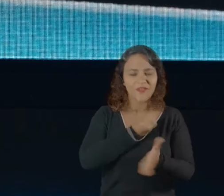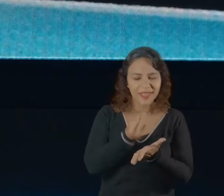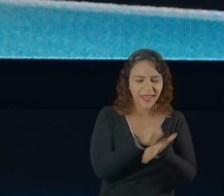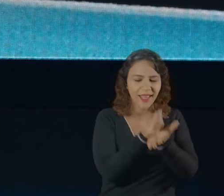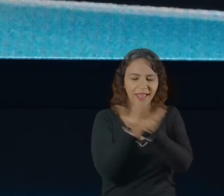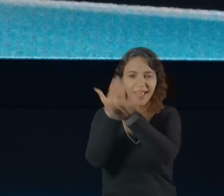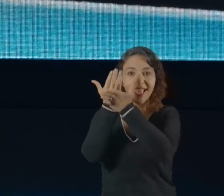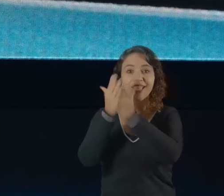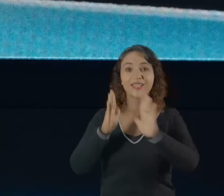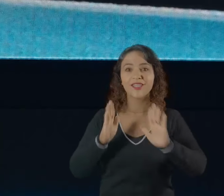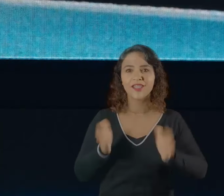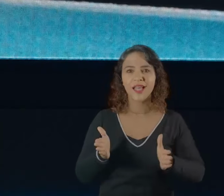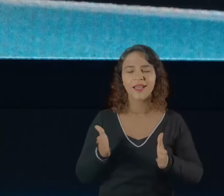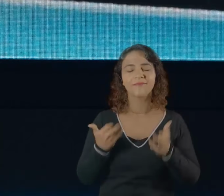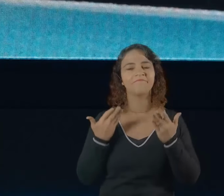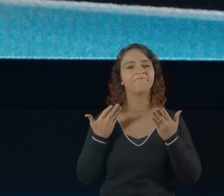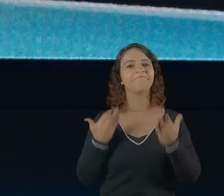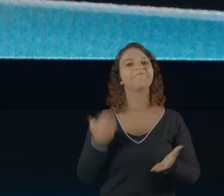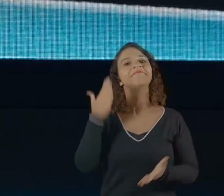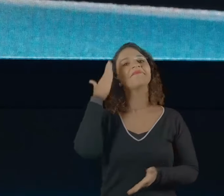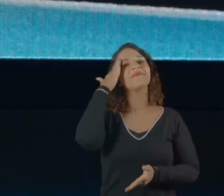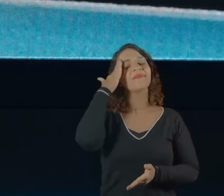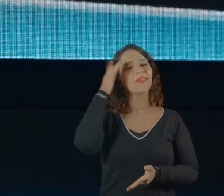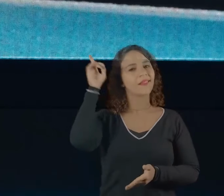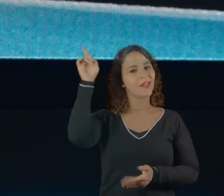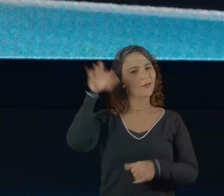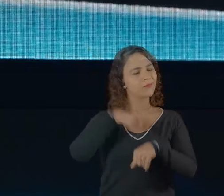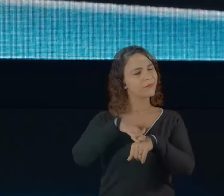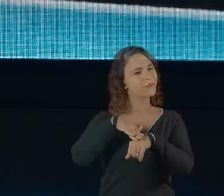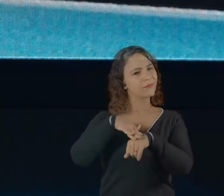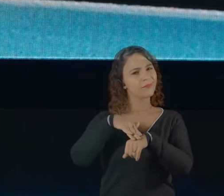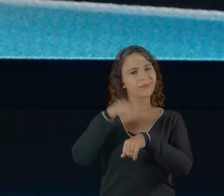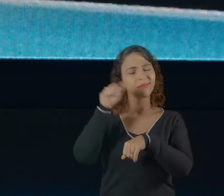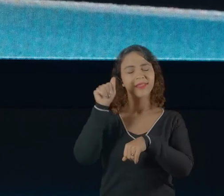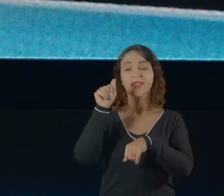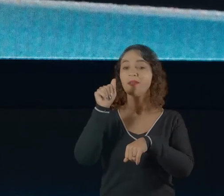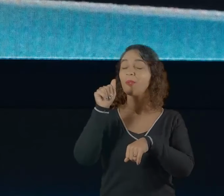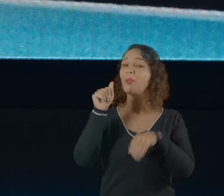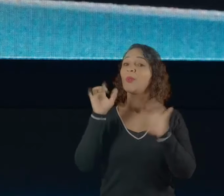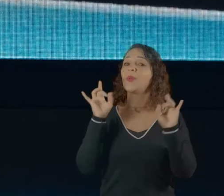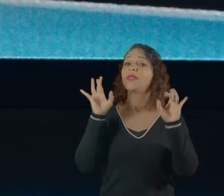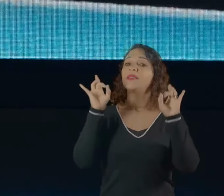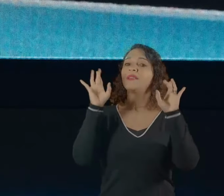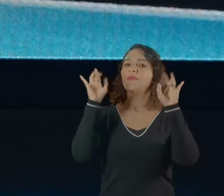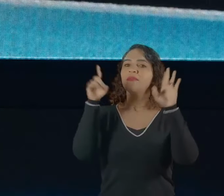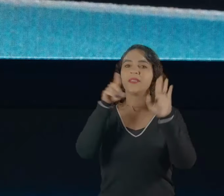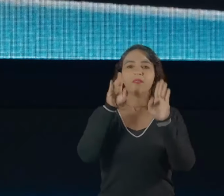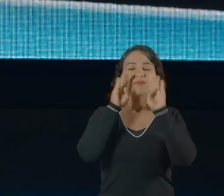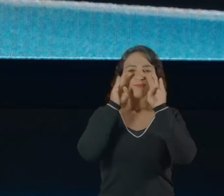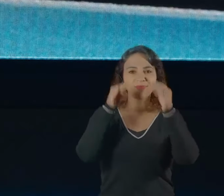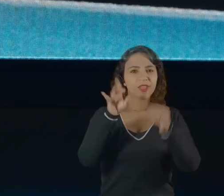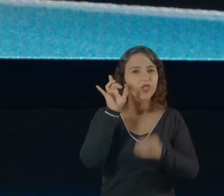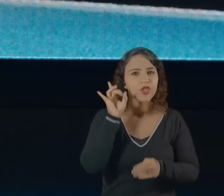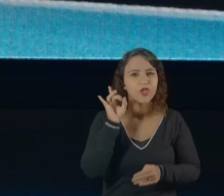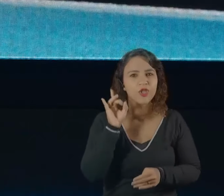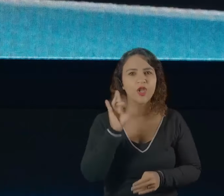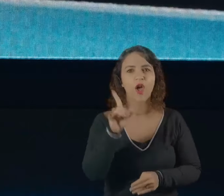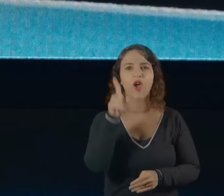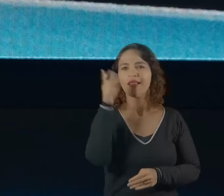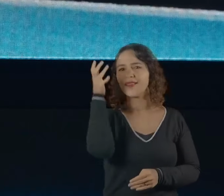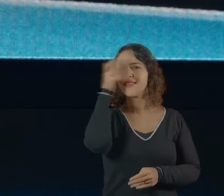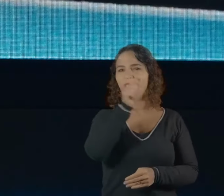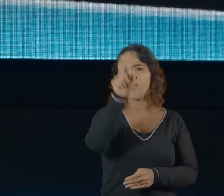a Ele, saiba, meu querido, que Deus tem um chamado muito mais amplo do que meramente um chamado para a